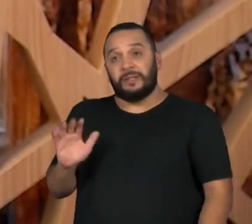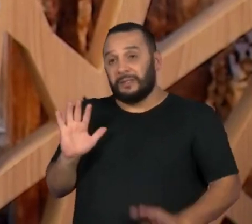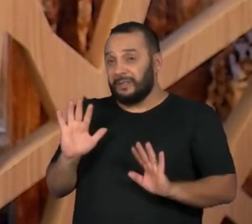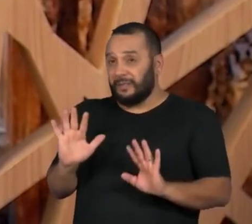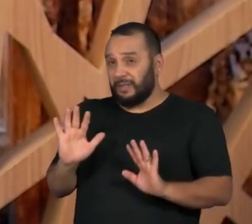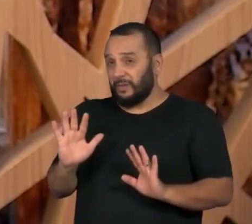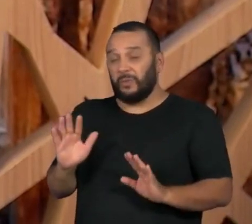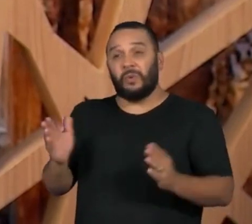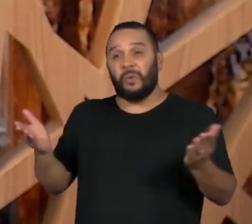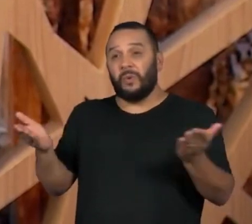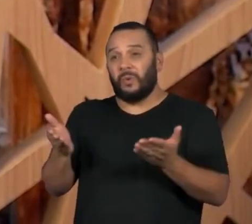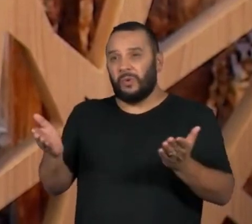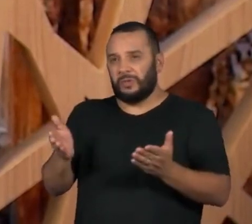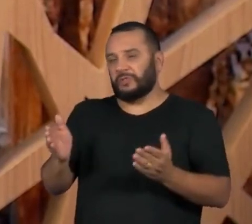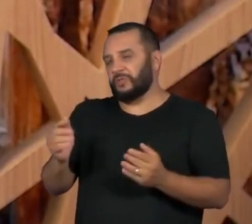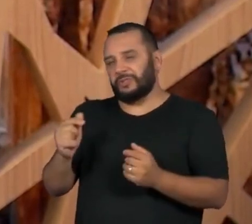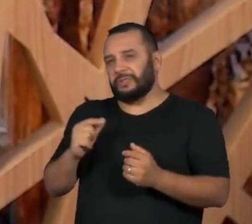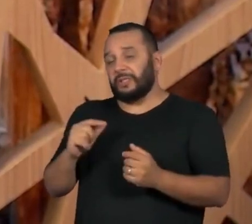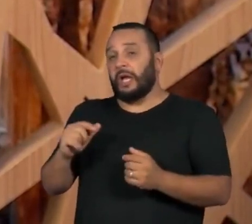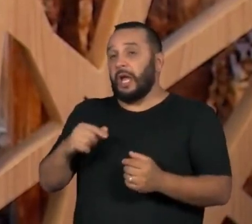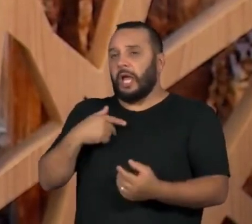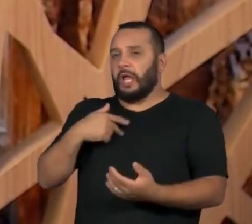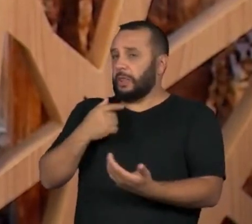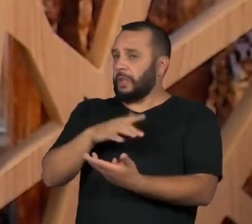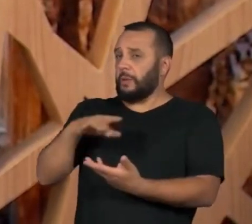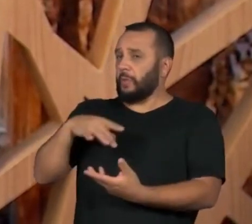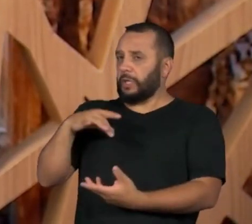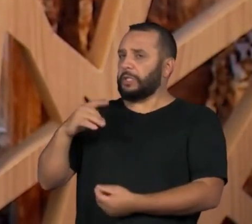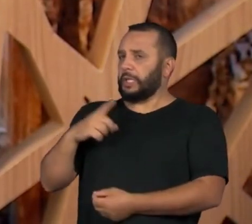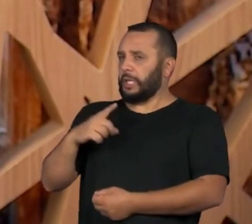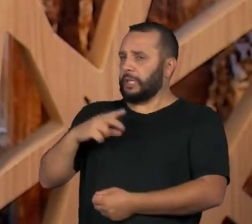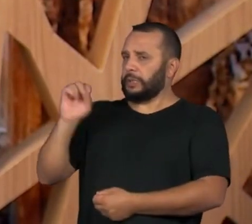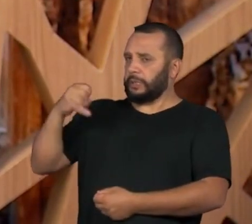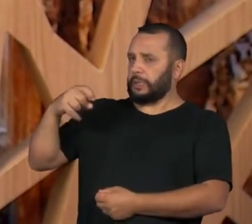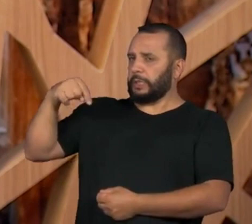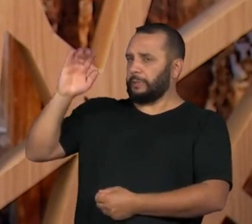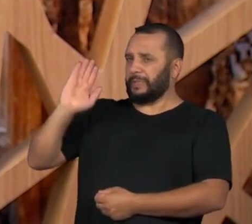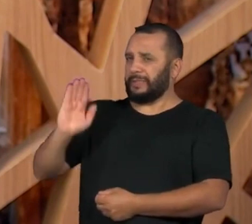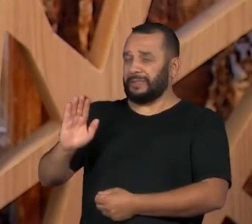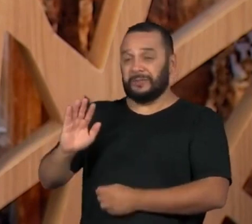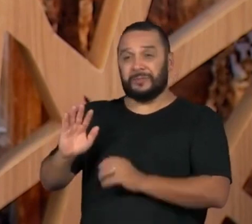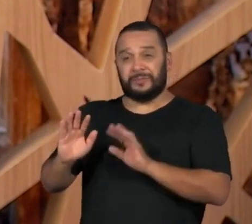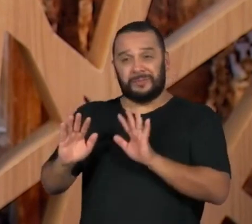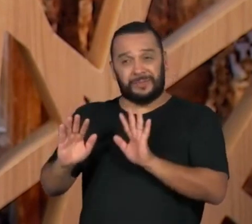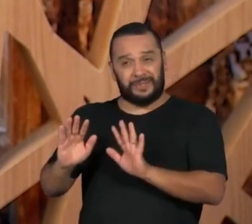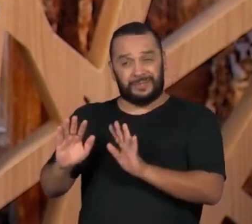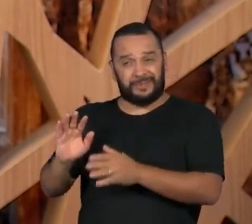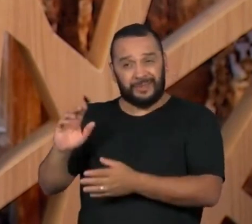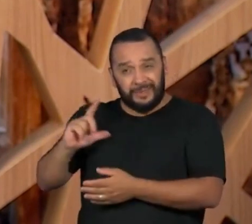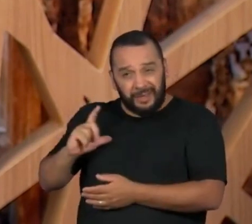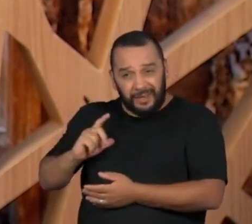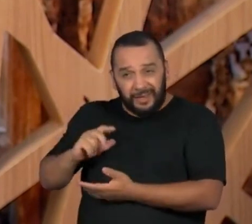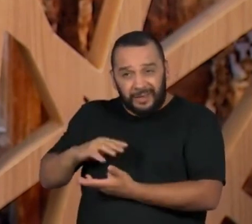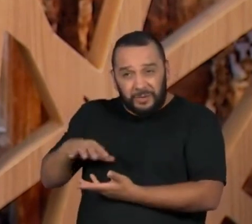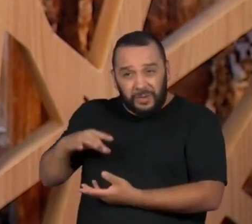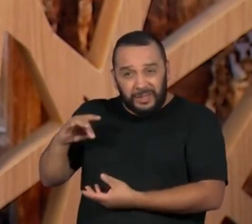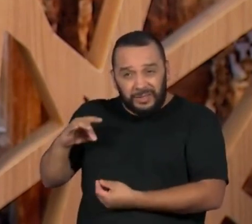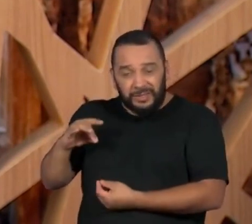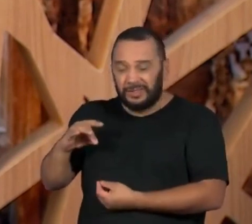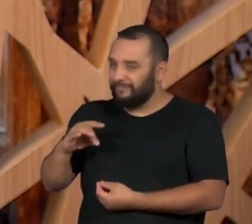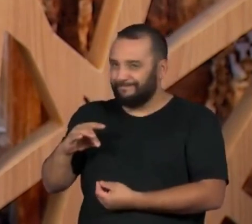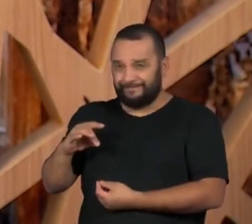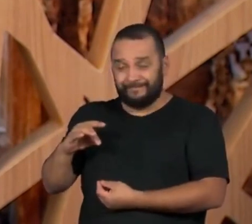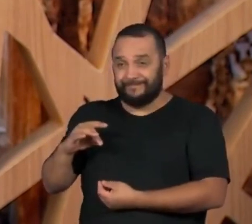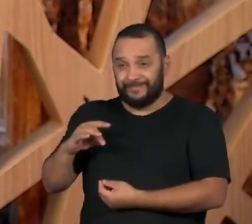e que distorcem essa democracia formal e aí nós temos uma democracia entre aspas real que contempla essas